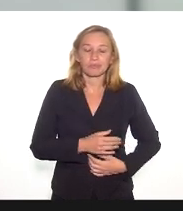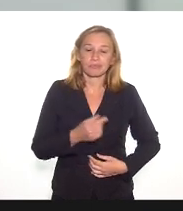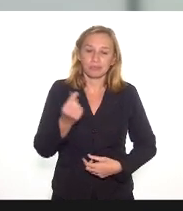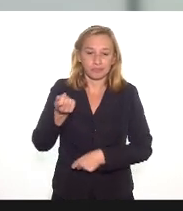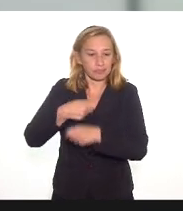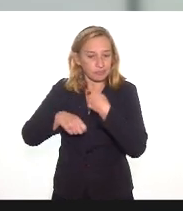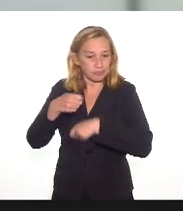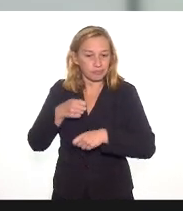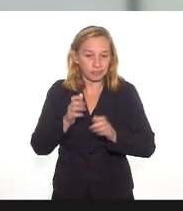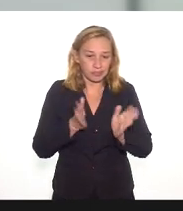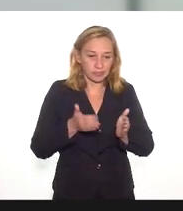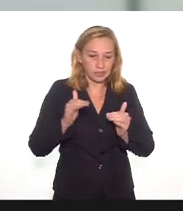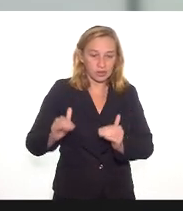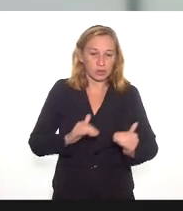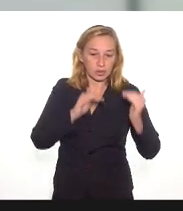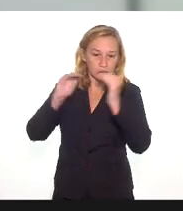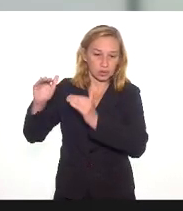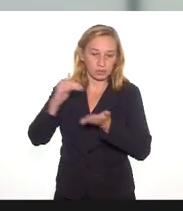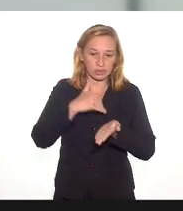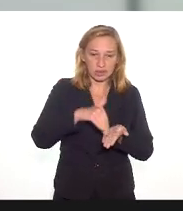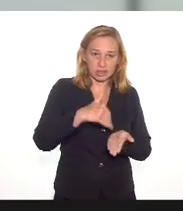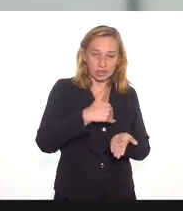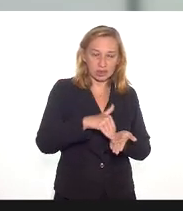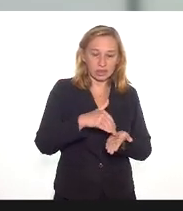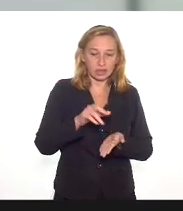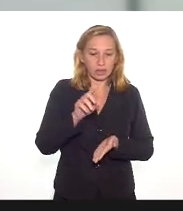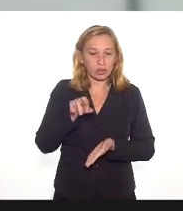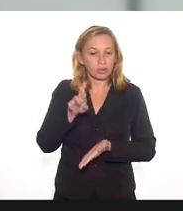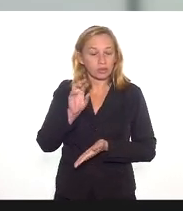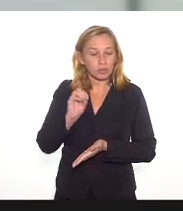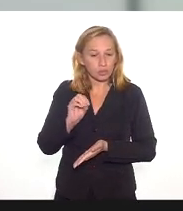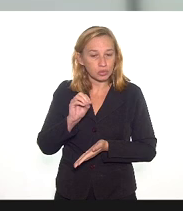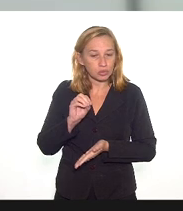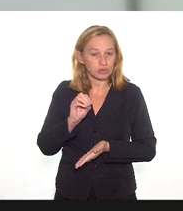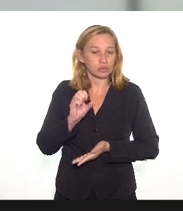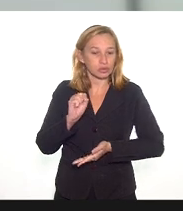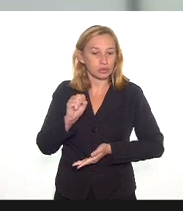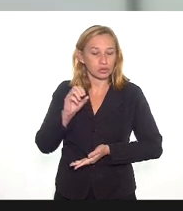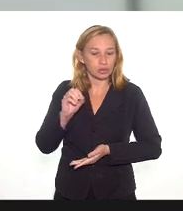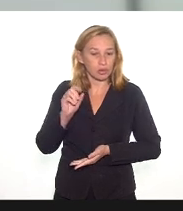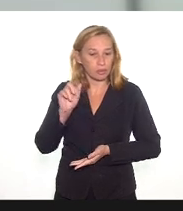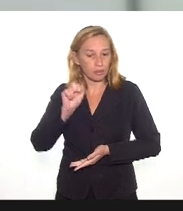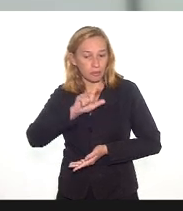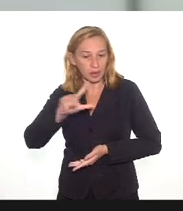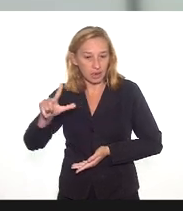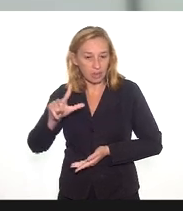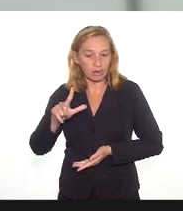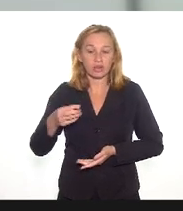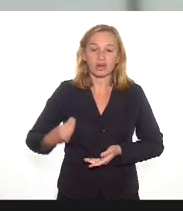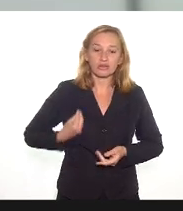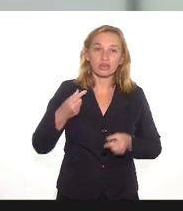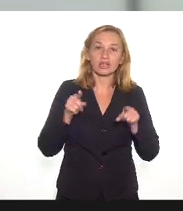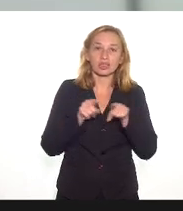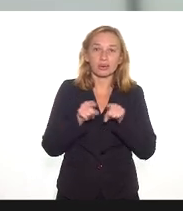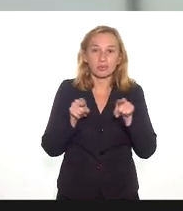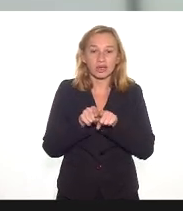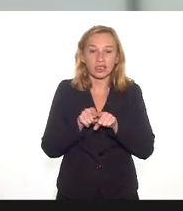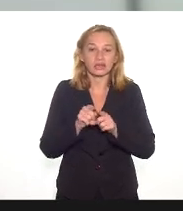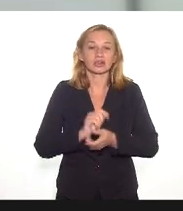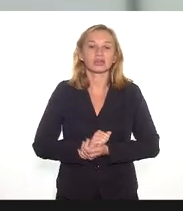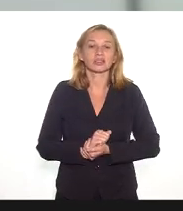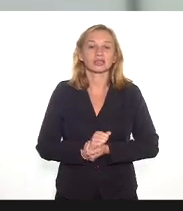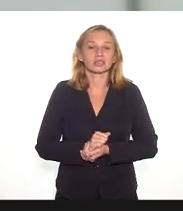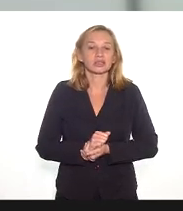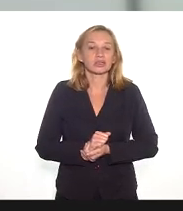economista e agora subsecretário Bruno Sobral, anunciando a presença também do